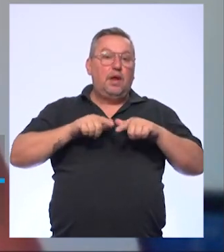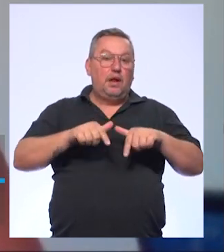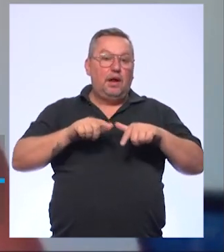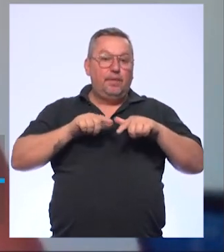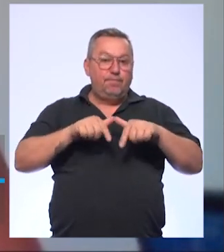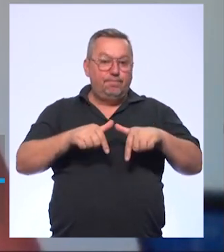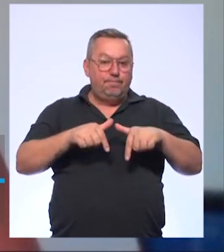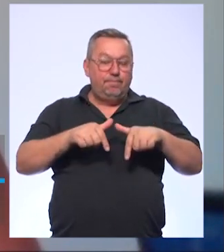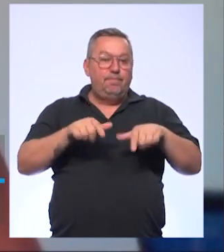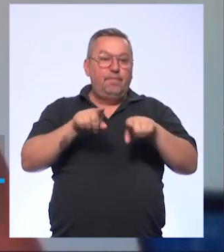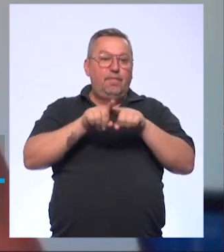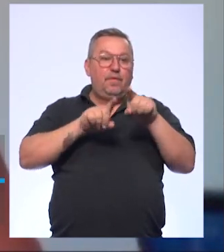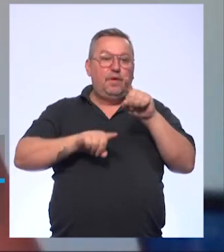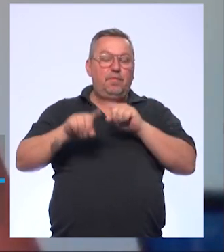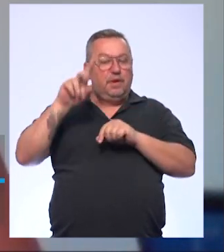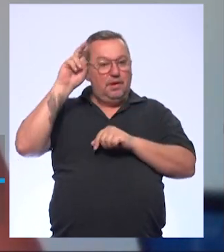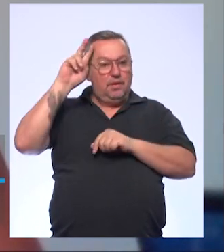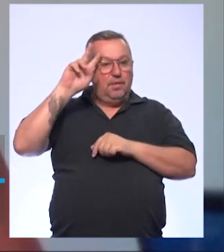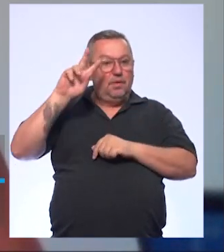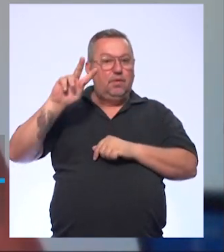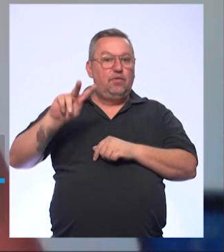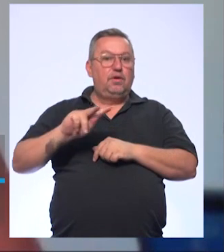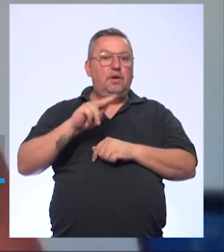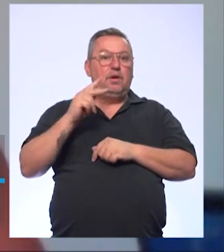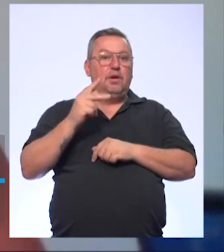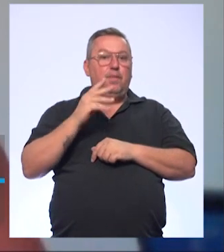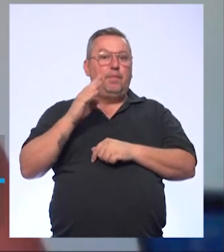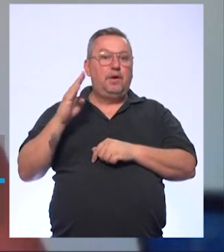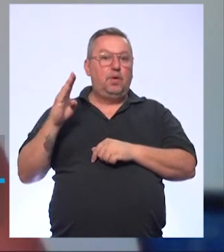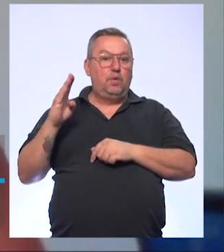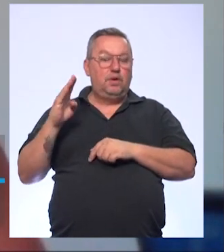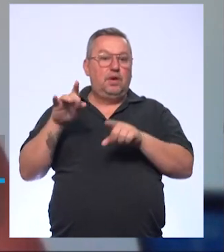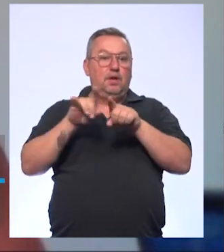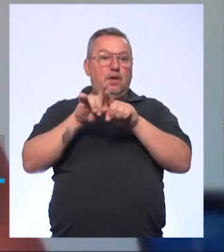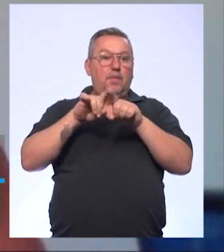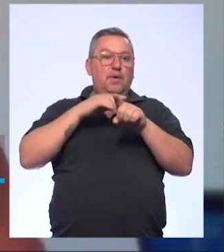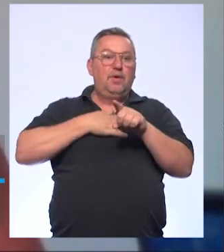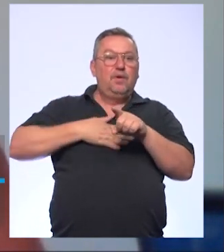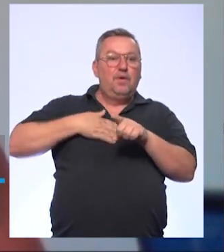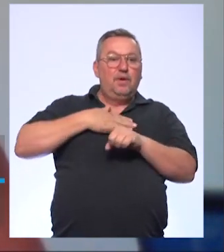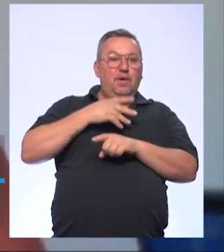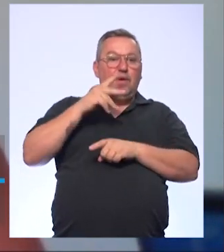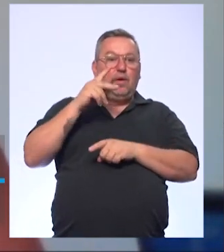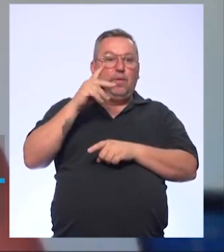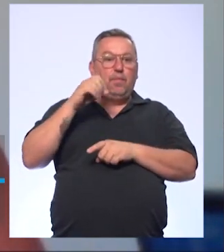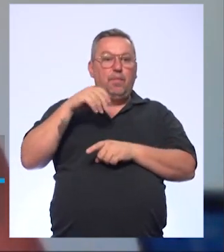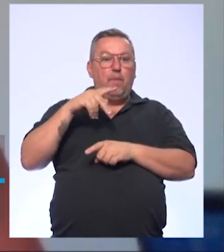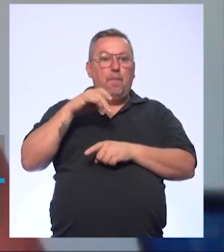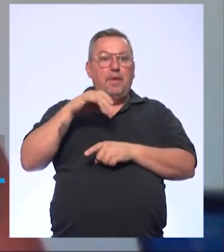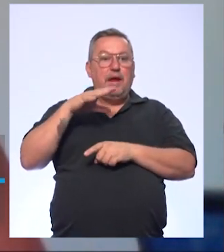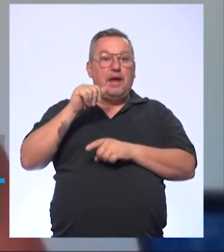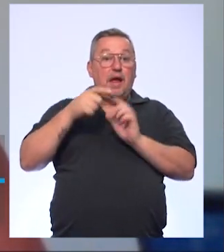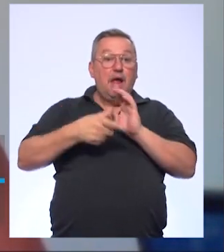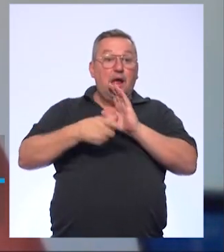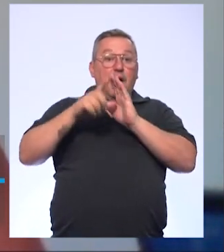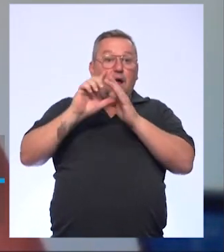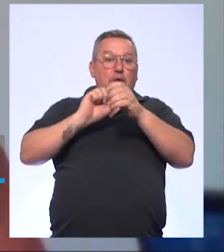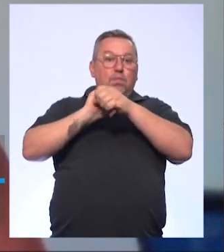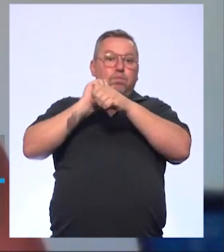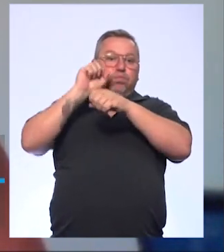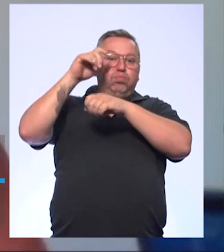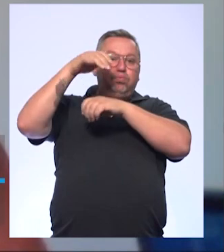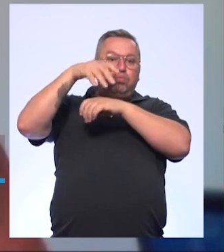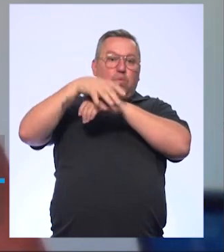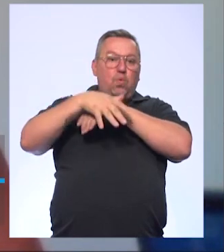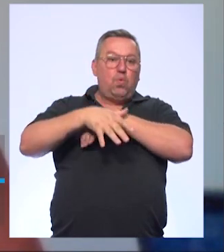remetendo aos hebreus. A Juliana disse que gostaria de conhecer Pompeia antes da erupção do vulcão